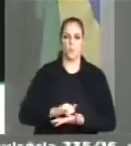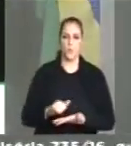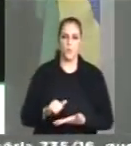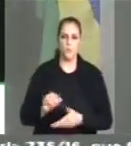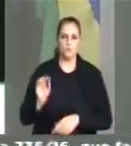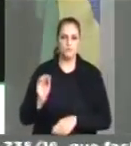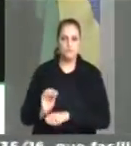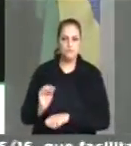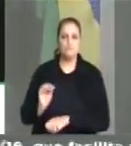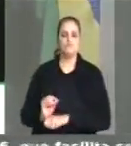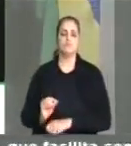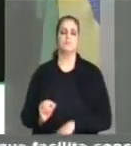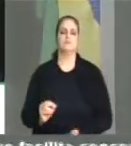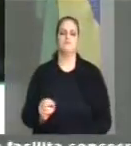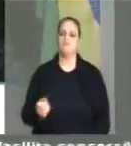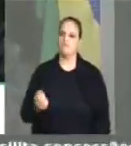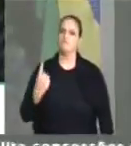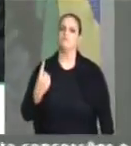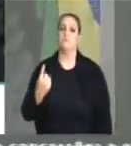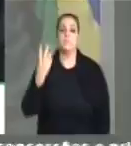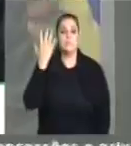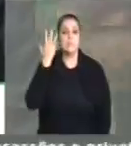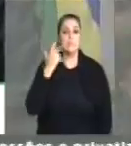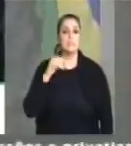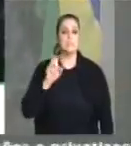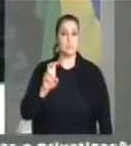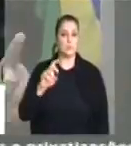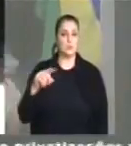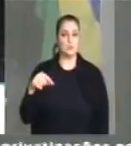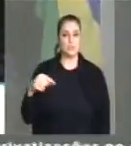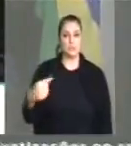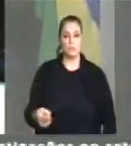isolado. 5 dias depois,